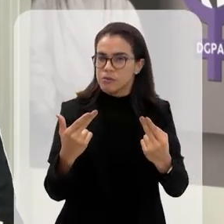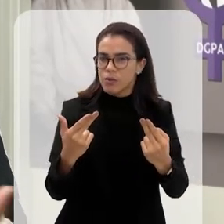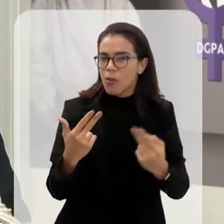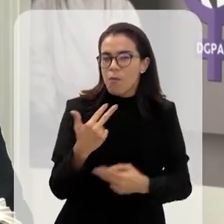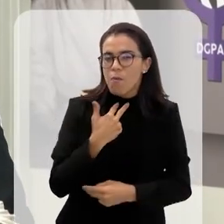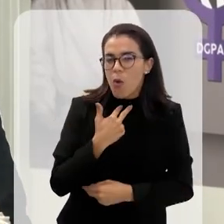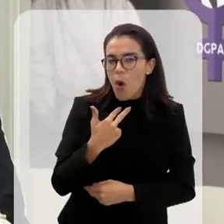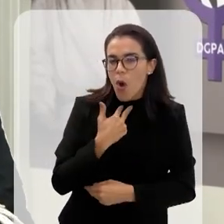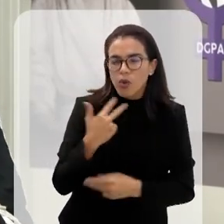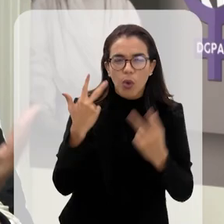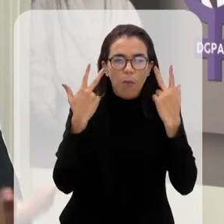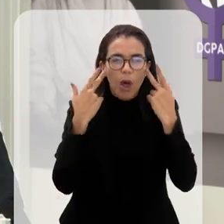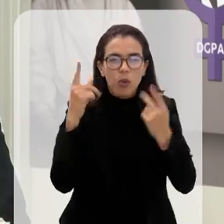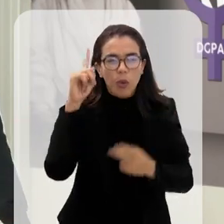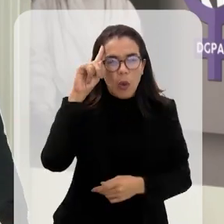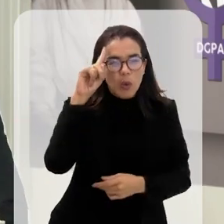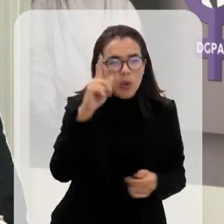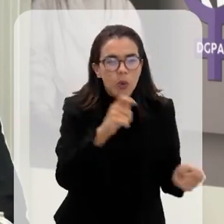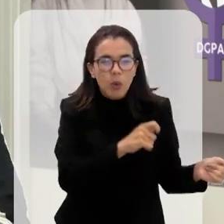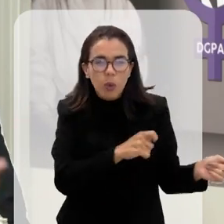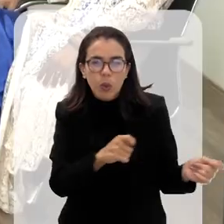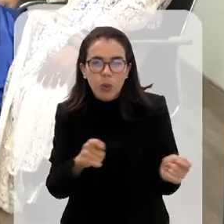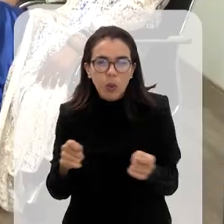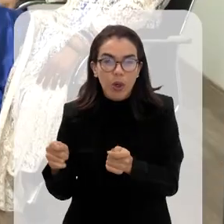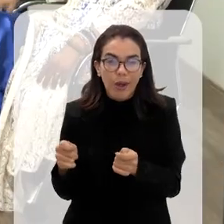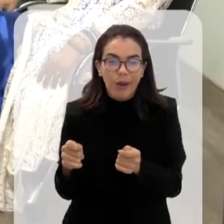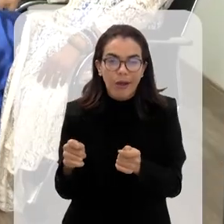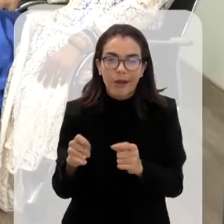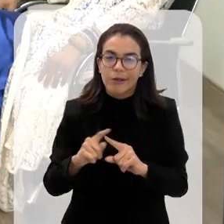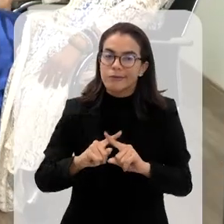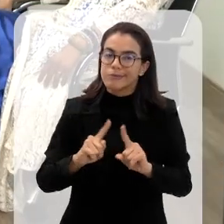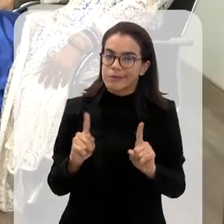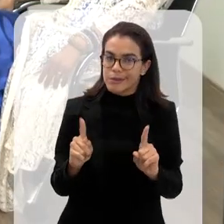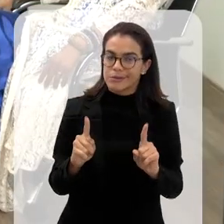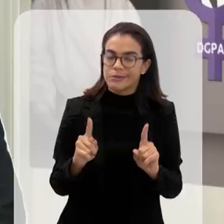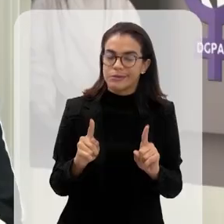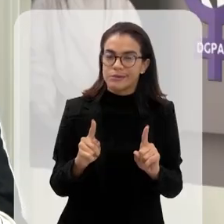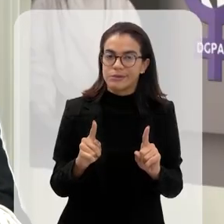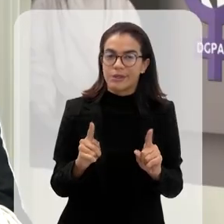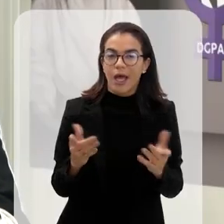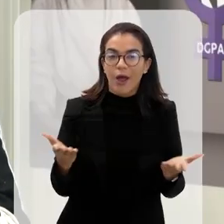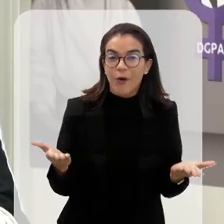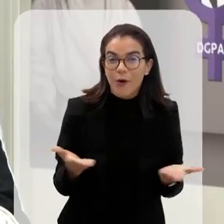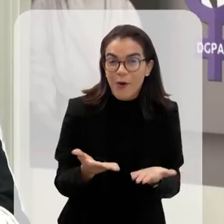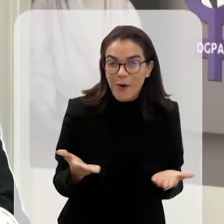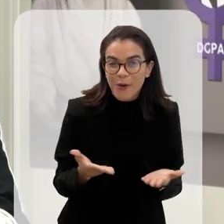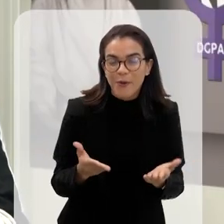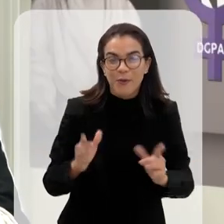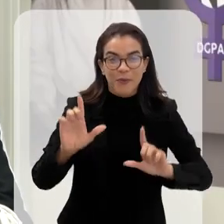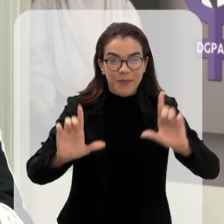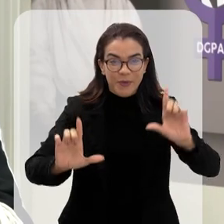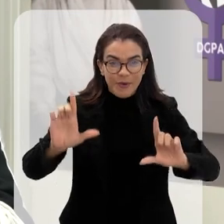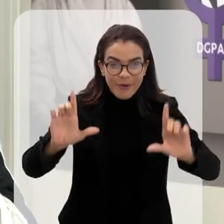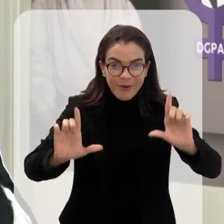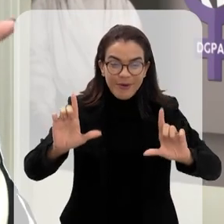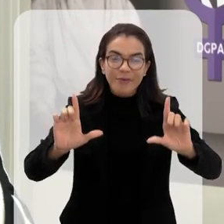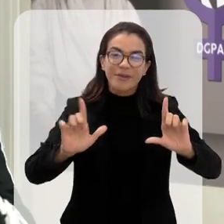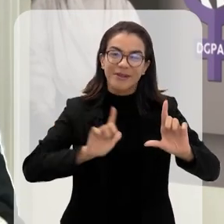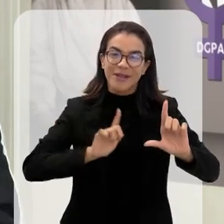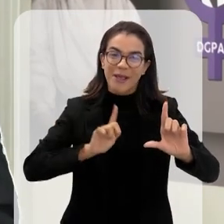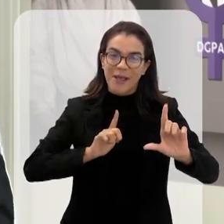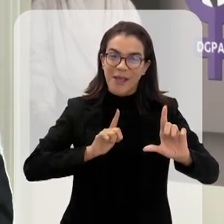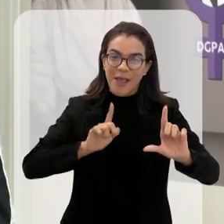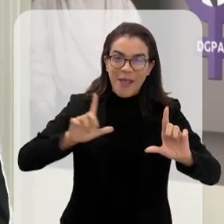uma coisa, todo dia isso acontece, mas. E nesse programa de hoje a gente vai